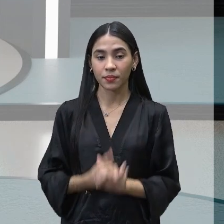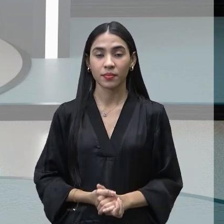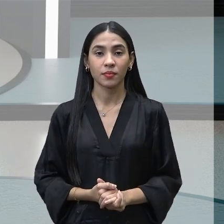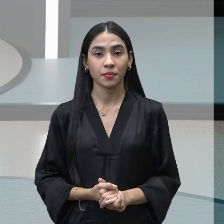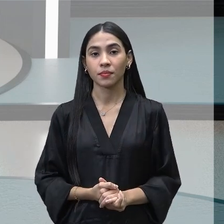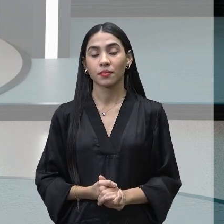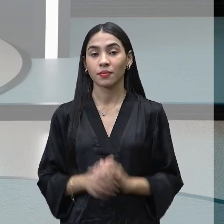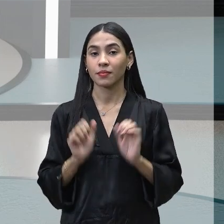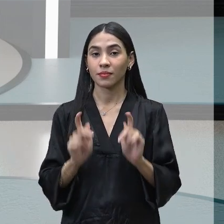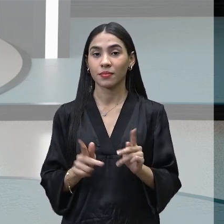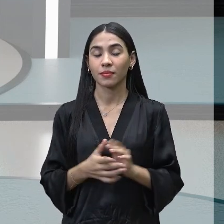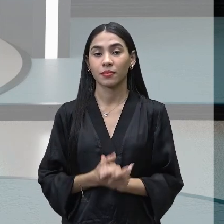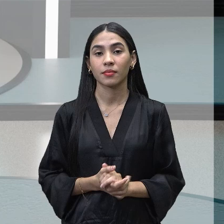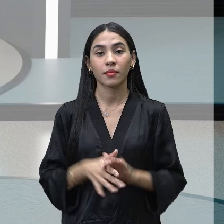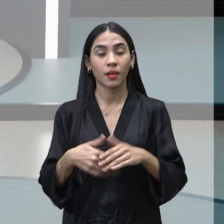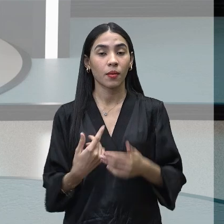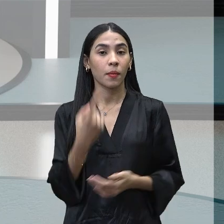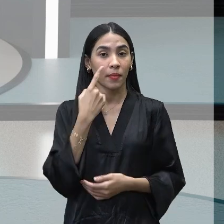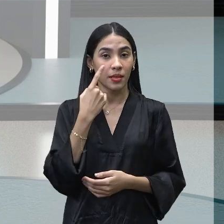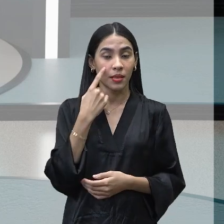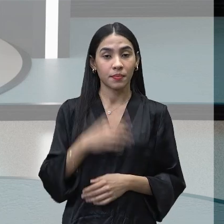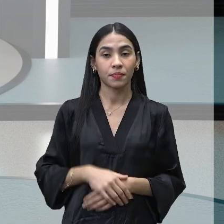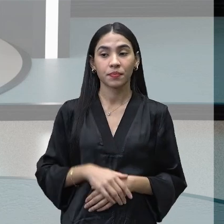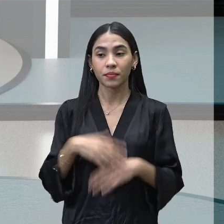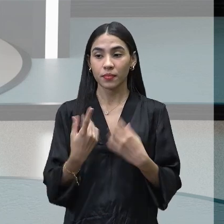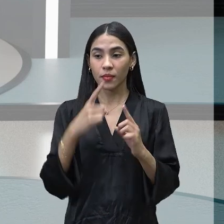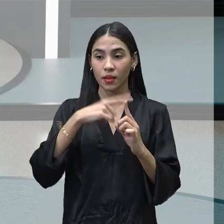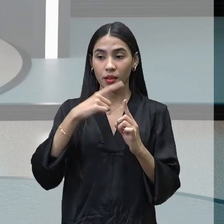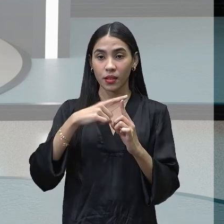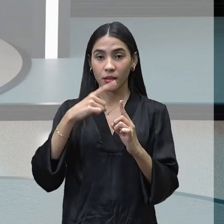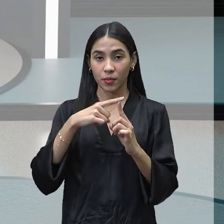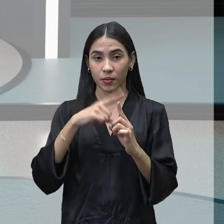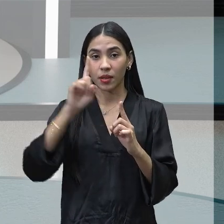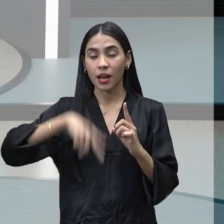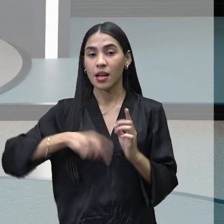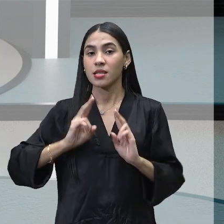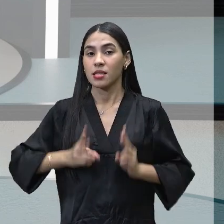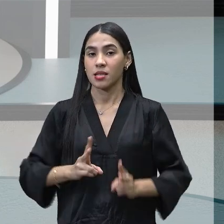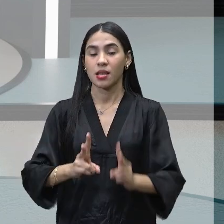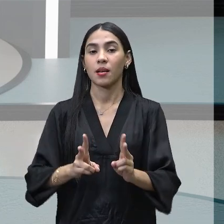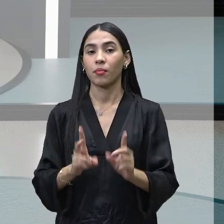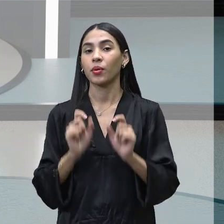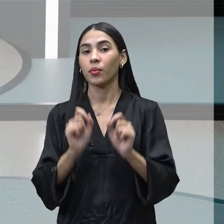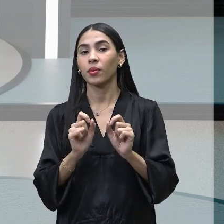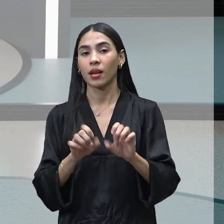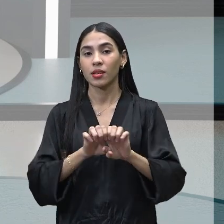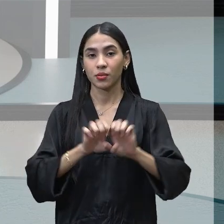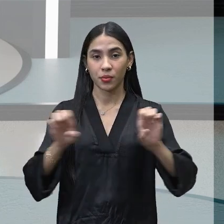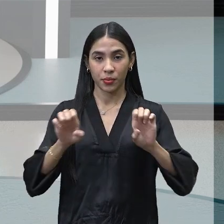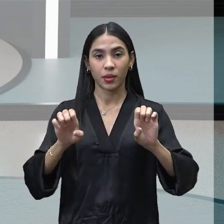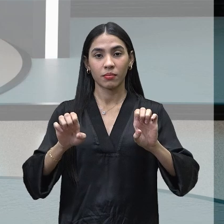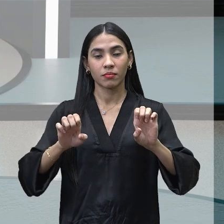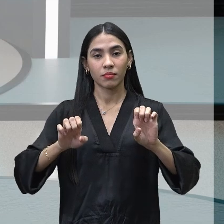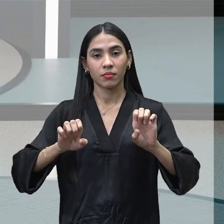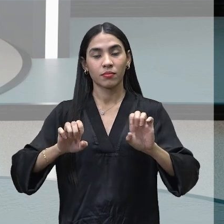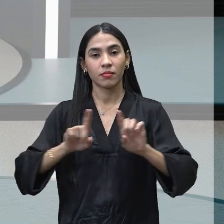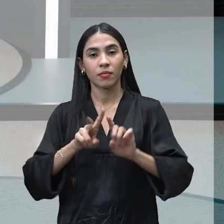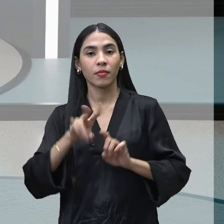sintaxe. Ok? Então, observe que esse tipo de figura de linguagem sempre vai estar mexendo ali com a estrutura.